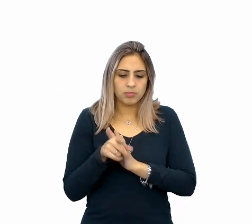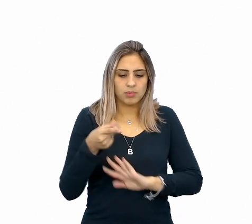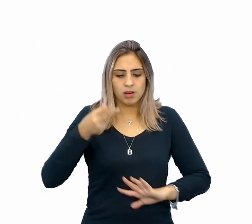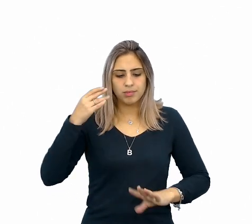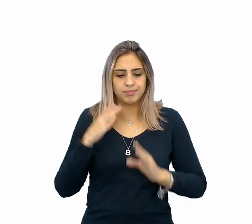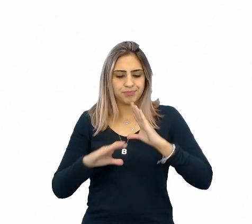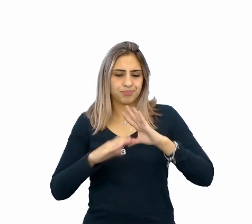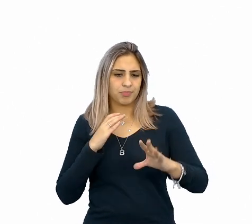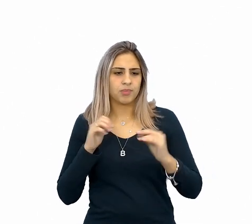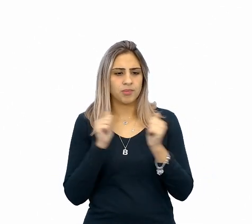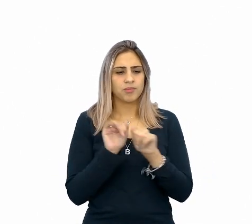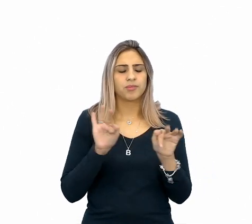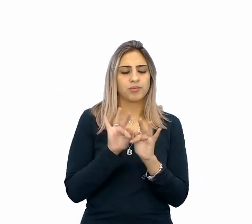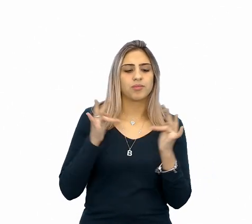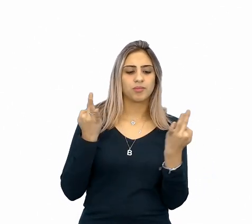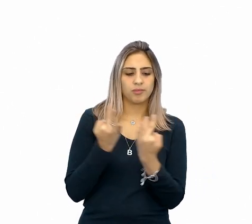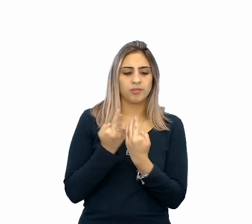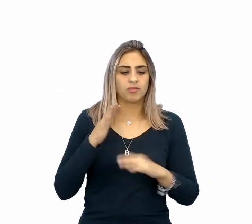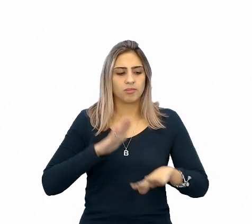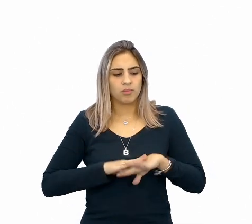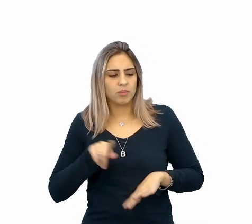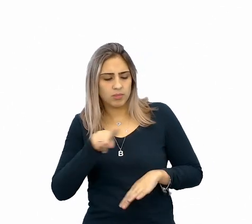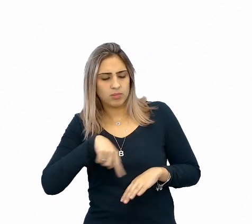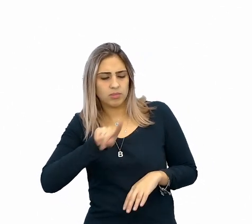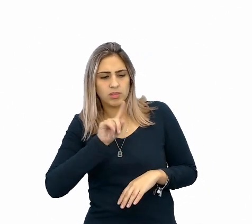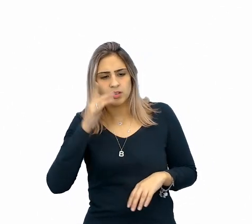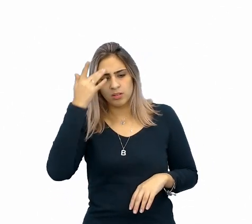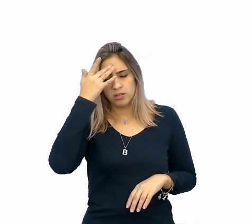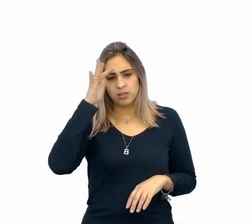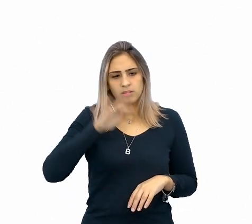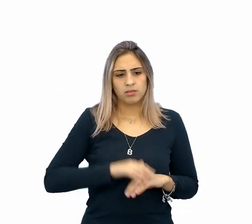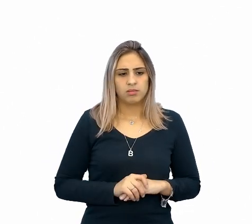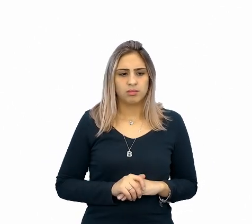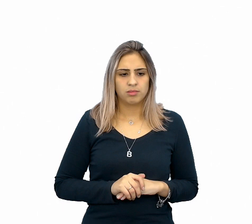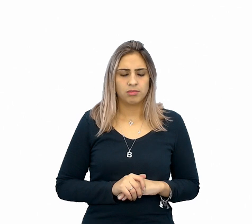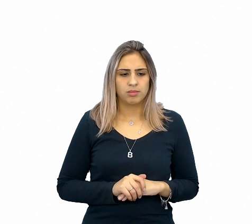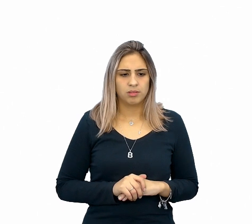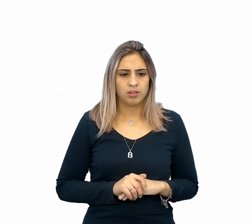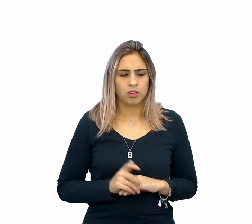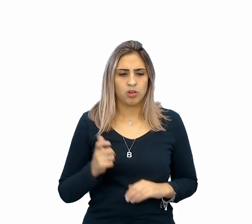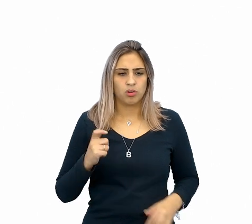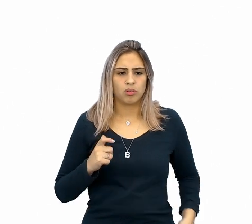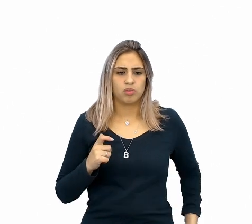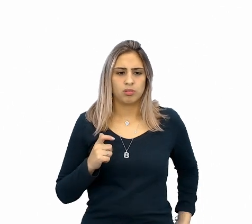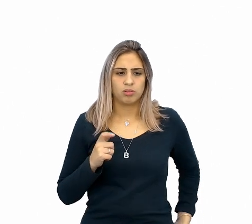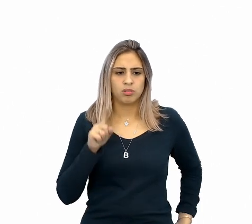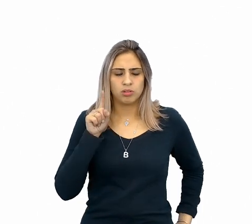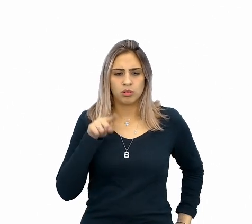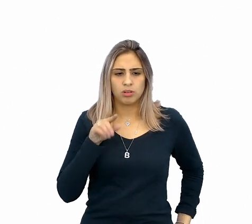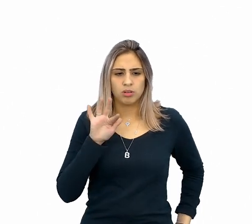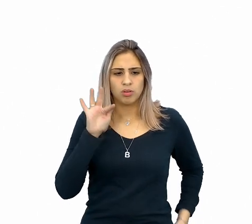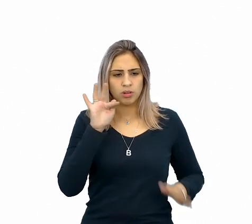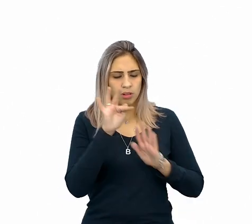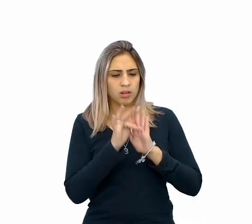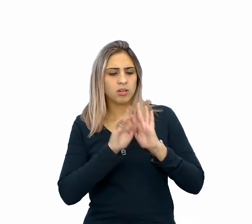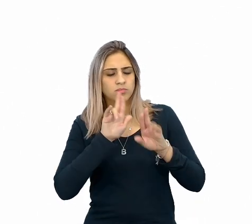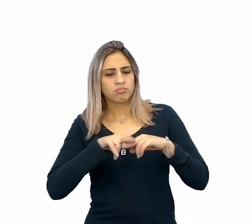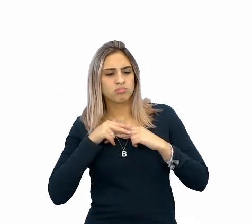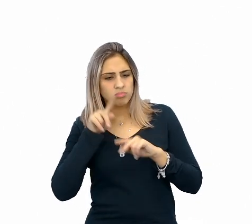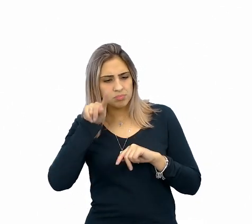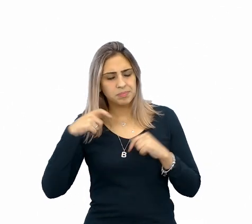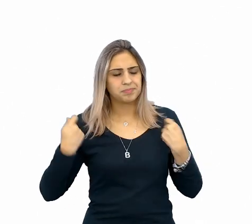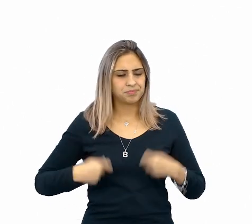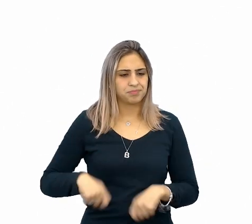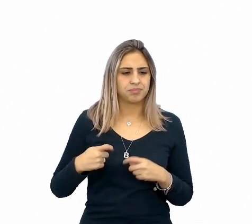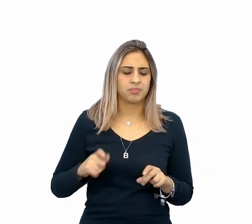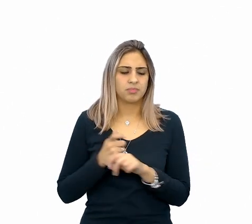e quadrinhas com os familiares, mas esses não saberem, por exemplo, de onde é aquele texto. Então, por isso, pode ser